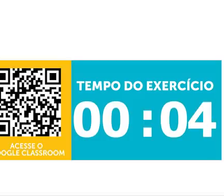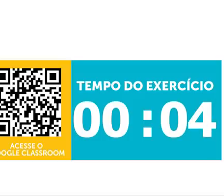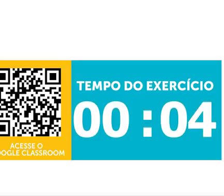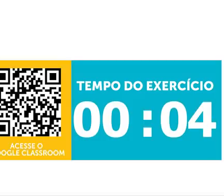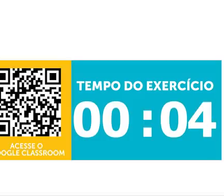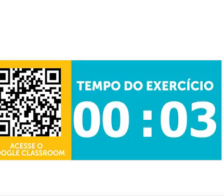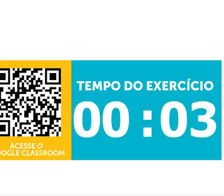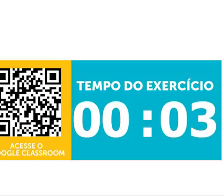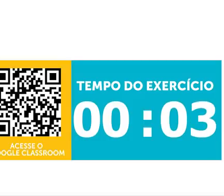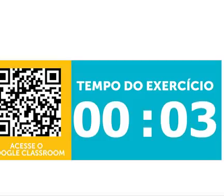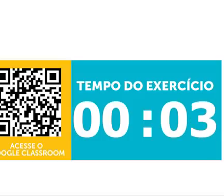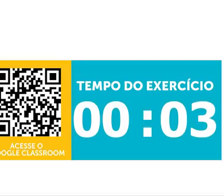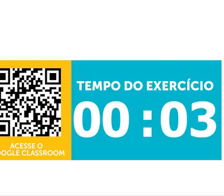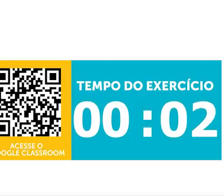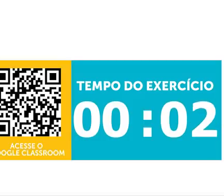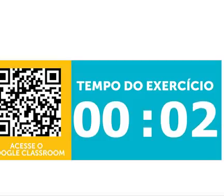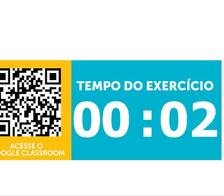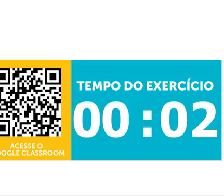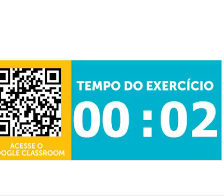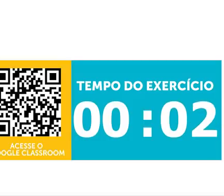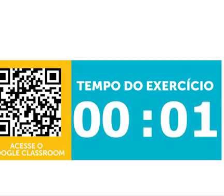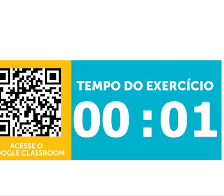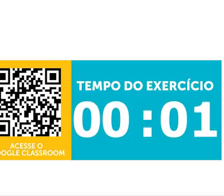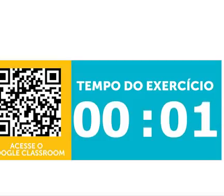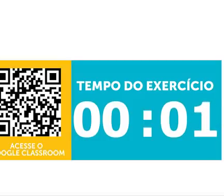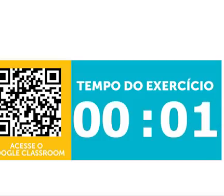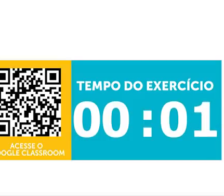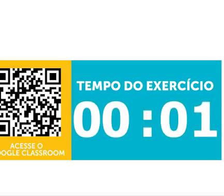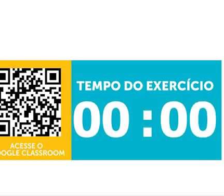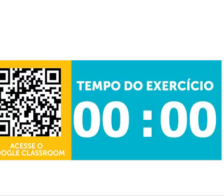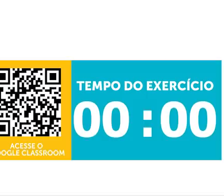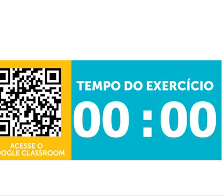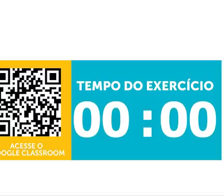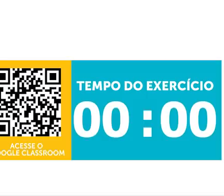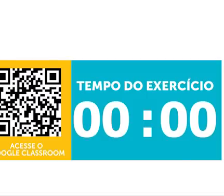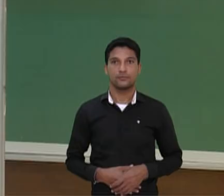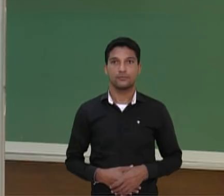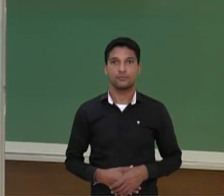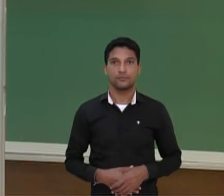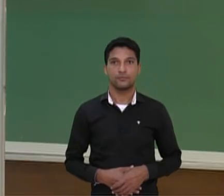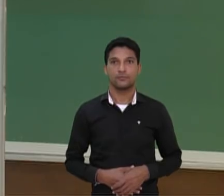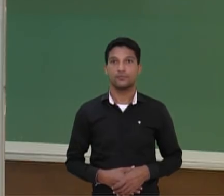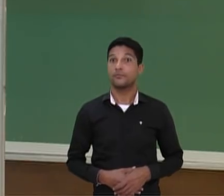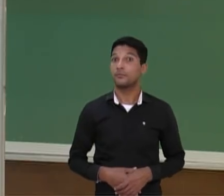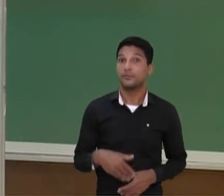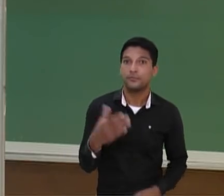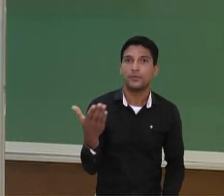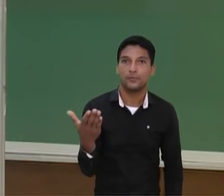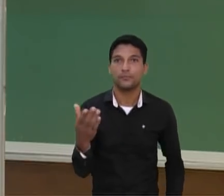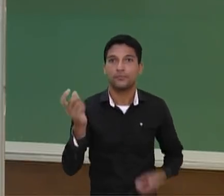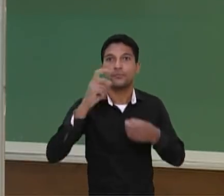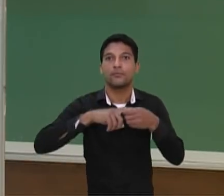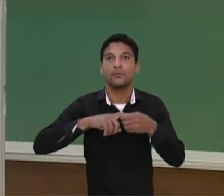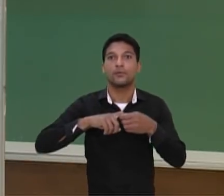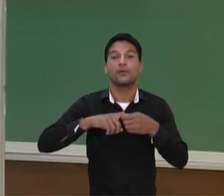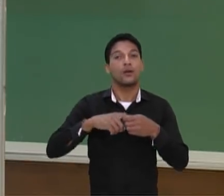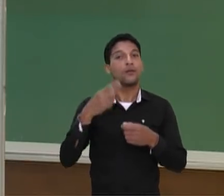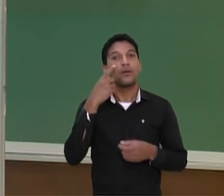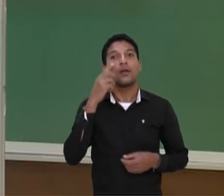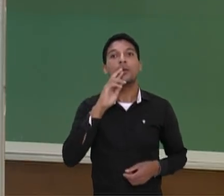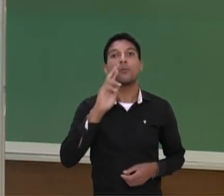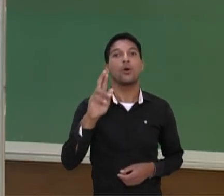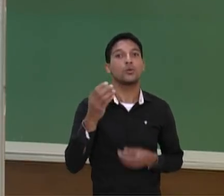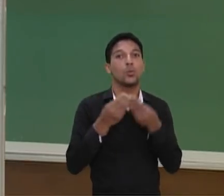aí e aí o toninho vou também com a